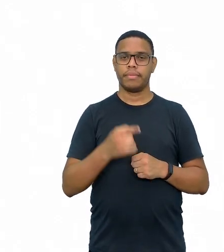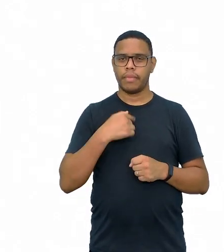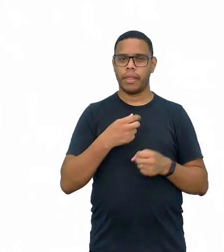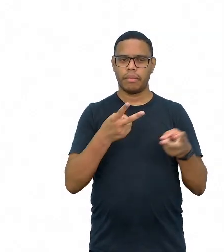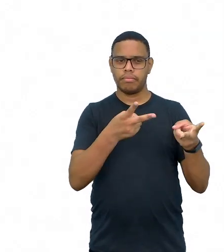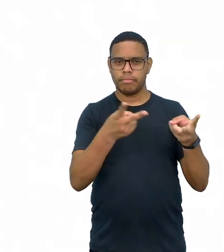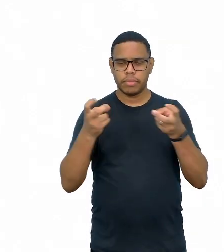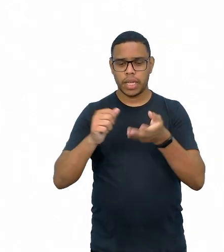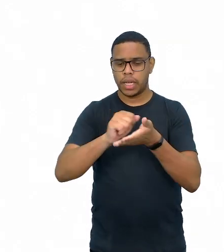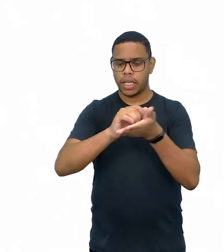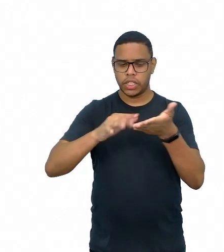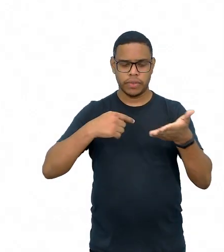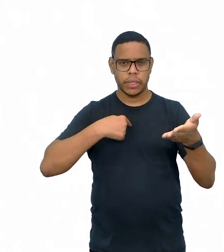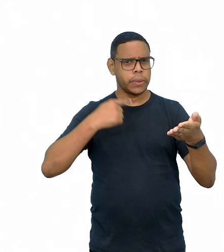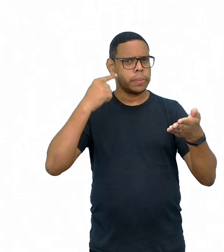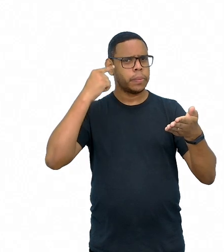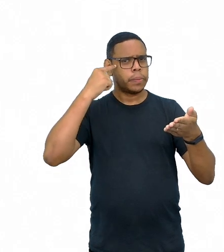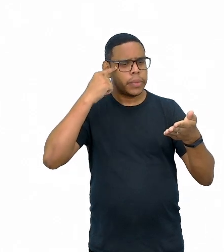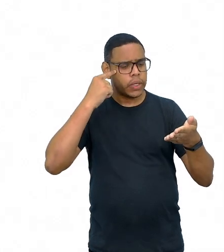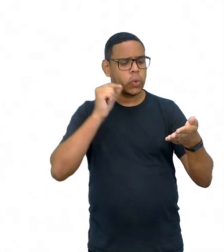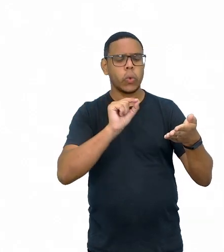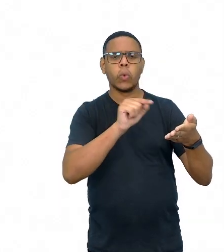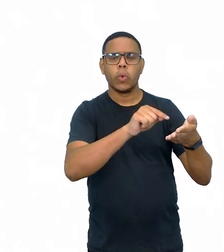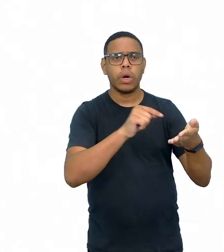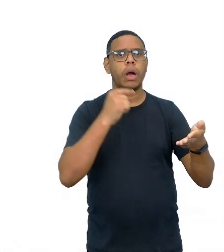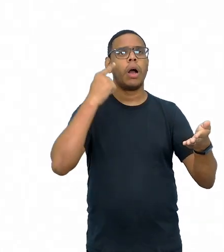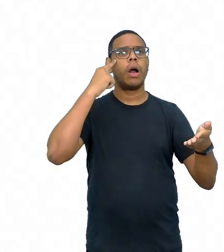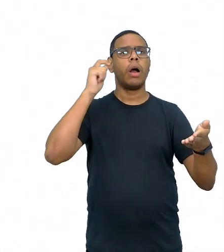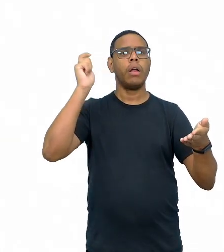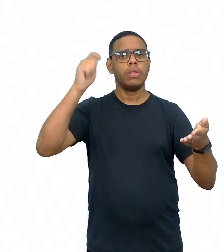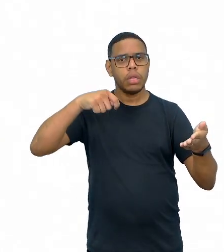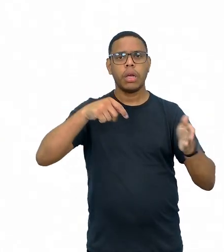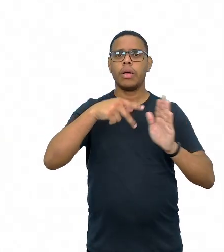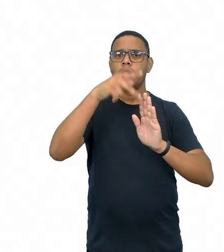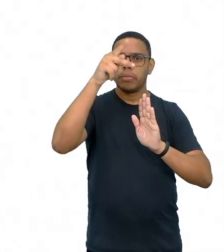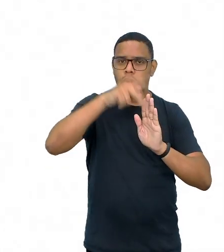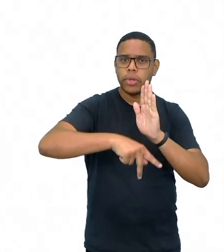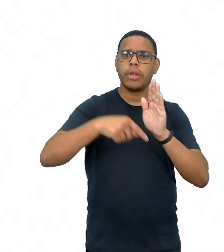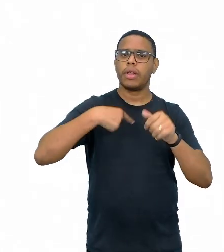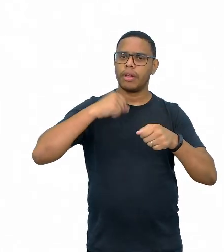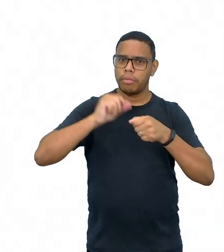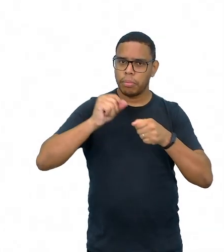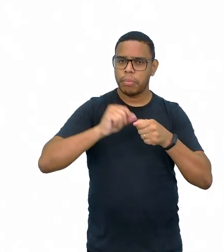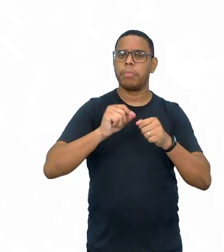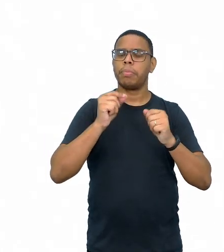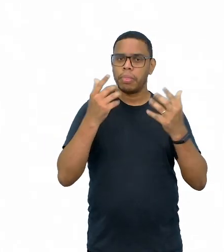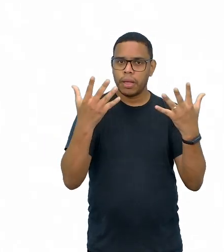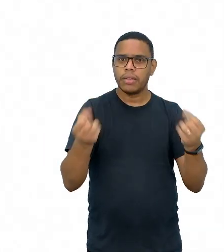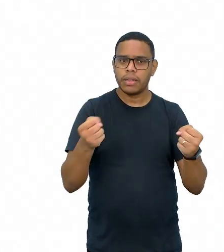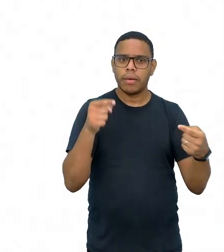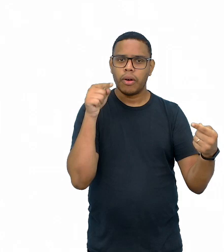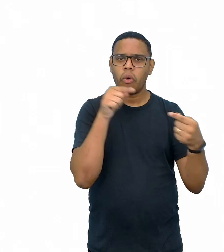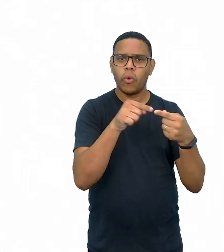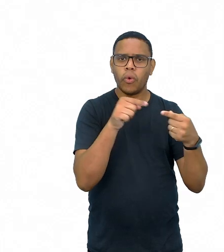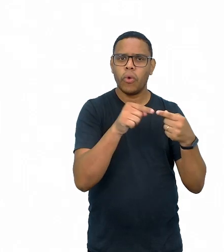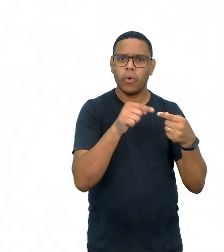para essas atividades para pensar um projeto que eu possa desenvolver e que tenha aderência com